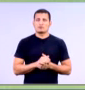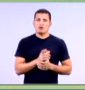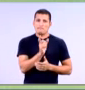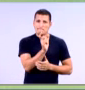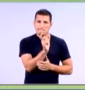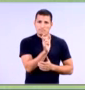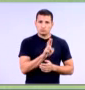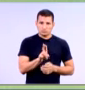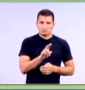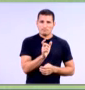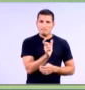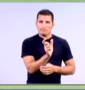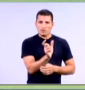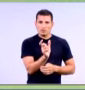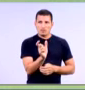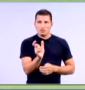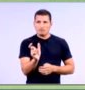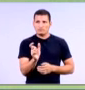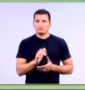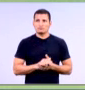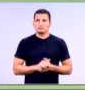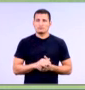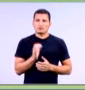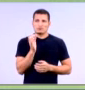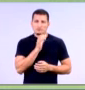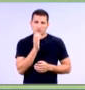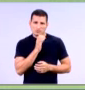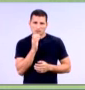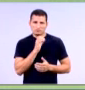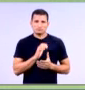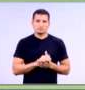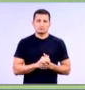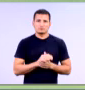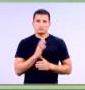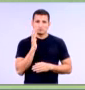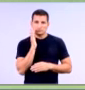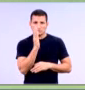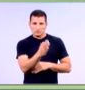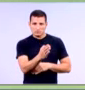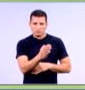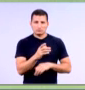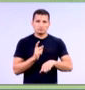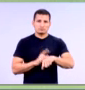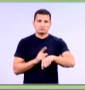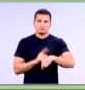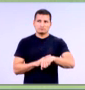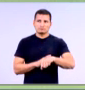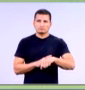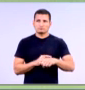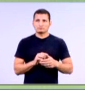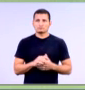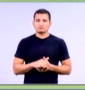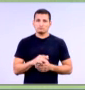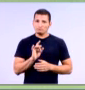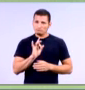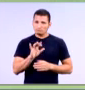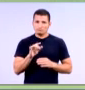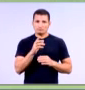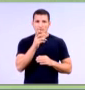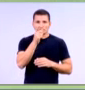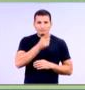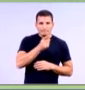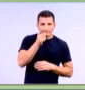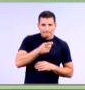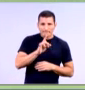argumentos: velocidade, olha aqui, direção, olha aqui, e tempo. Gente, isso aqui é apenas um comentário.